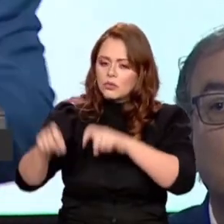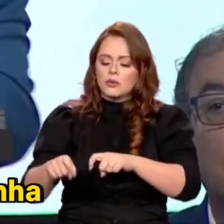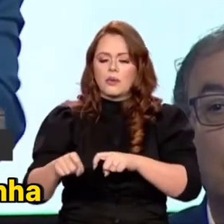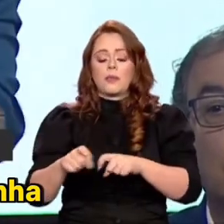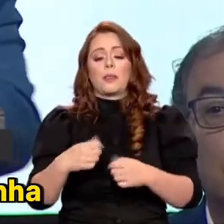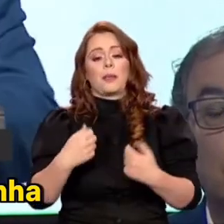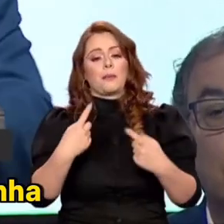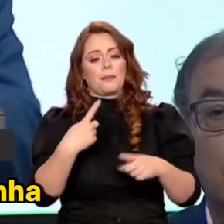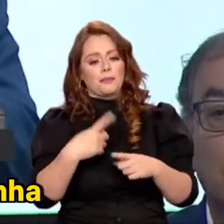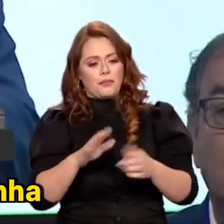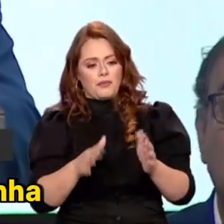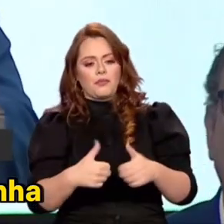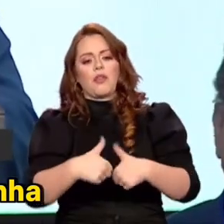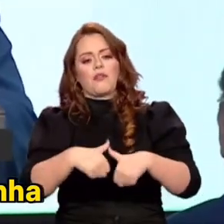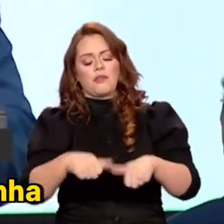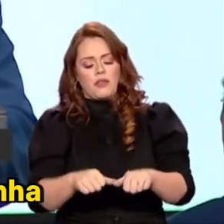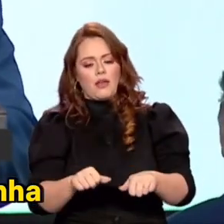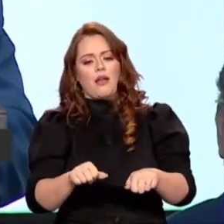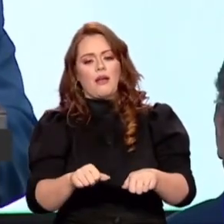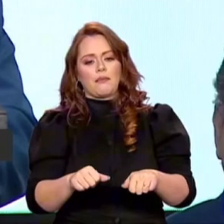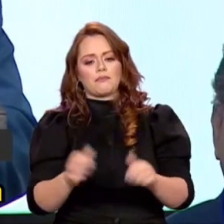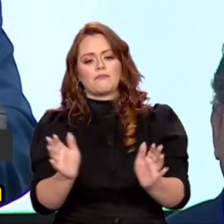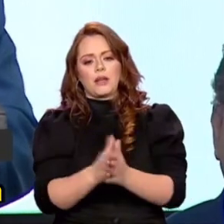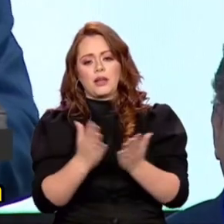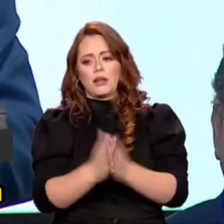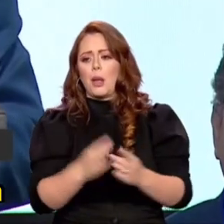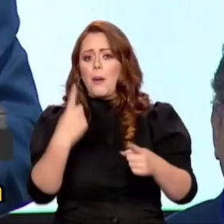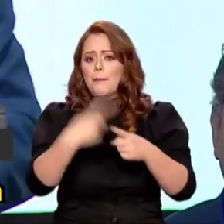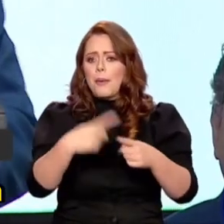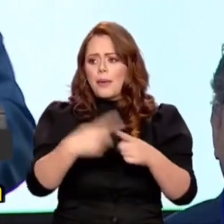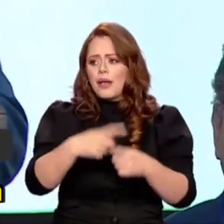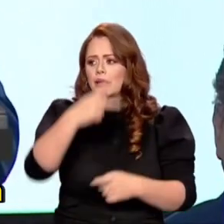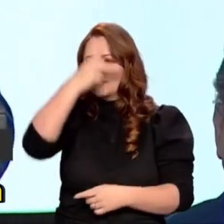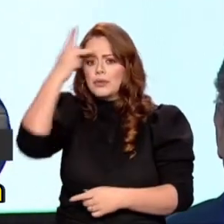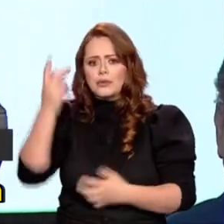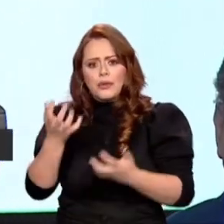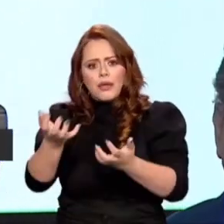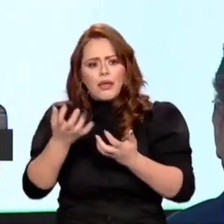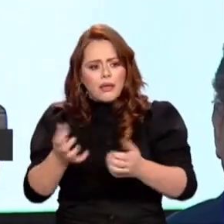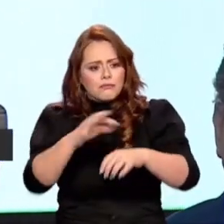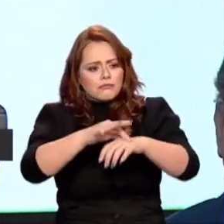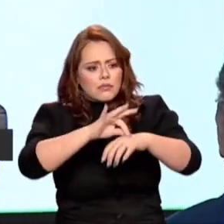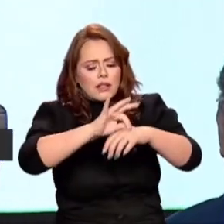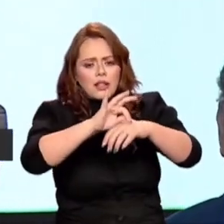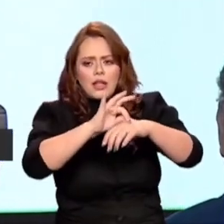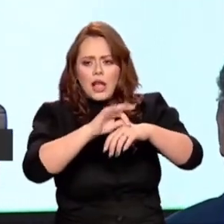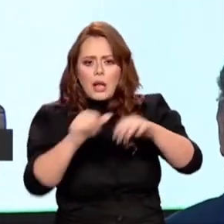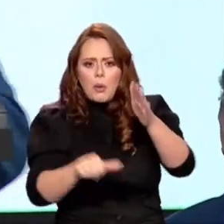carne, porque o povo está querendo comer picanha. O povo está querendo comer a picanha.